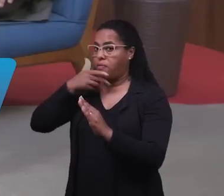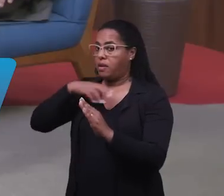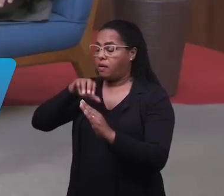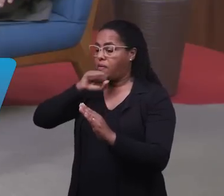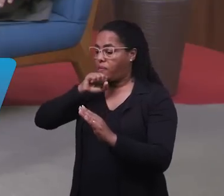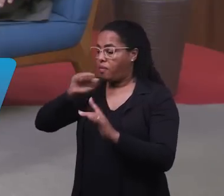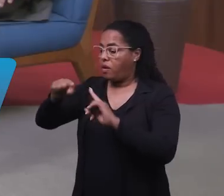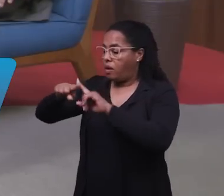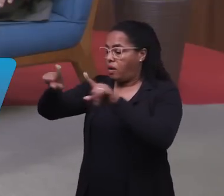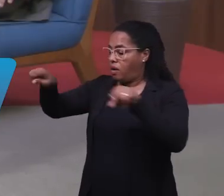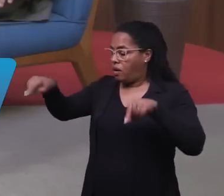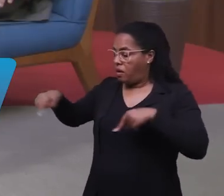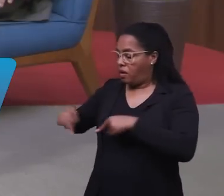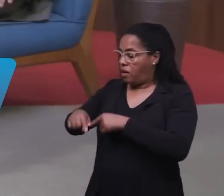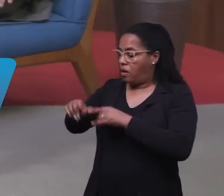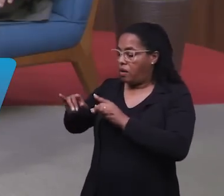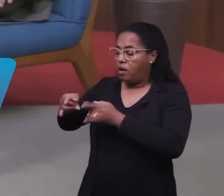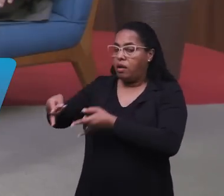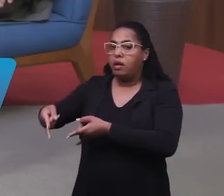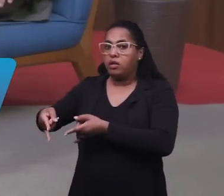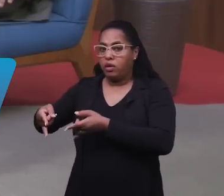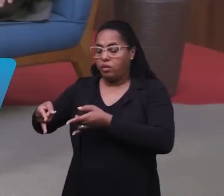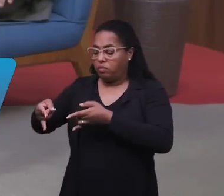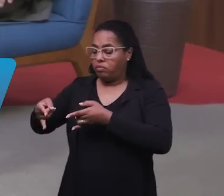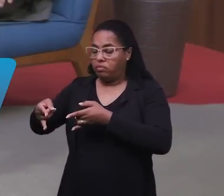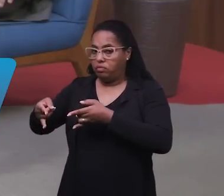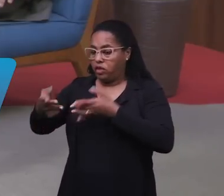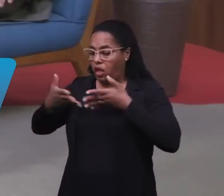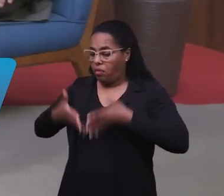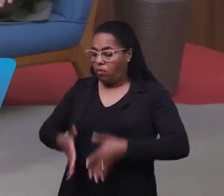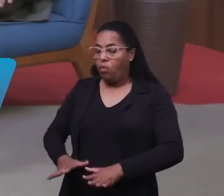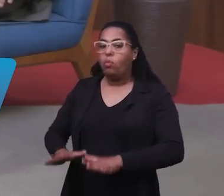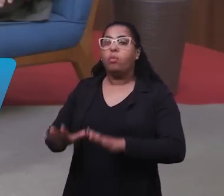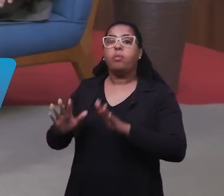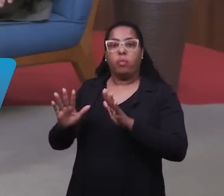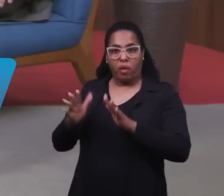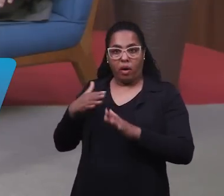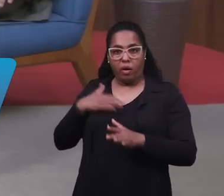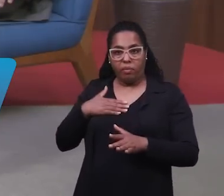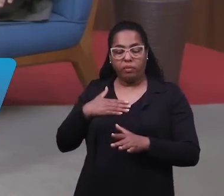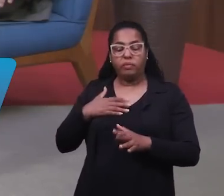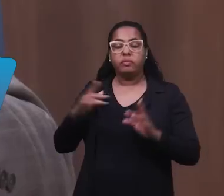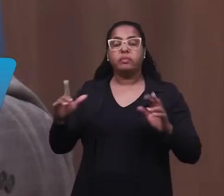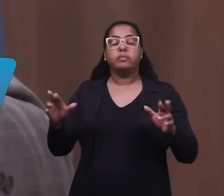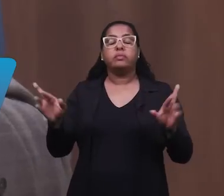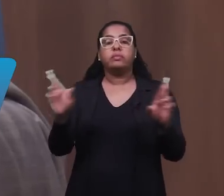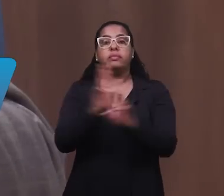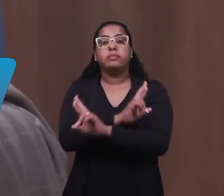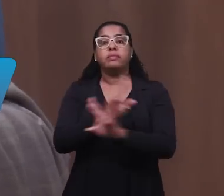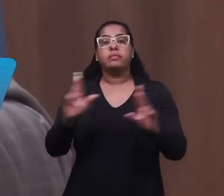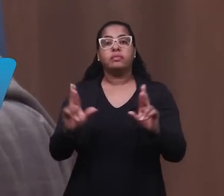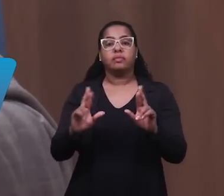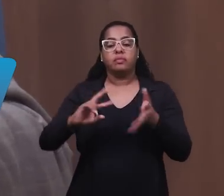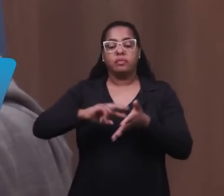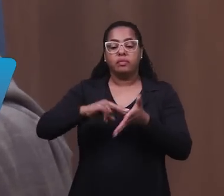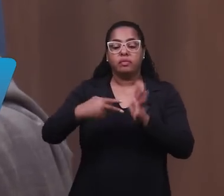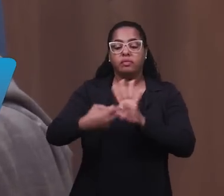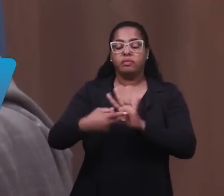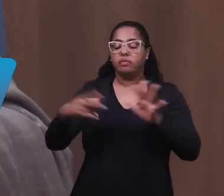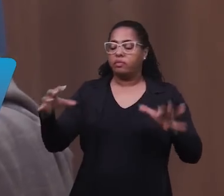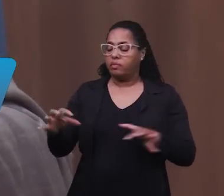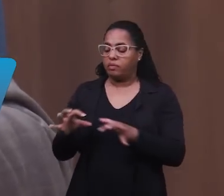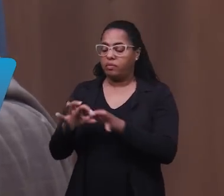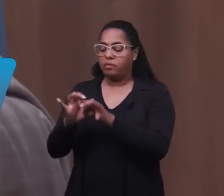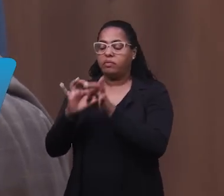minha mãe, na câmara daquela que me gerou. Então, o aspecto da comunhão, da experiência,